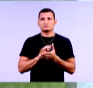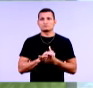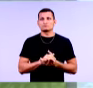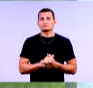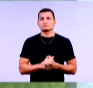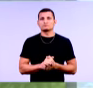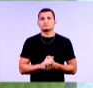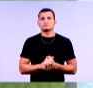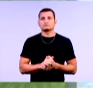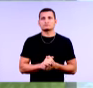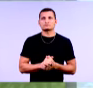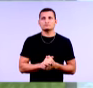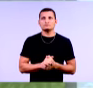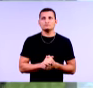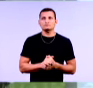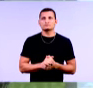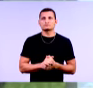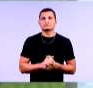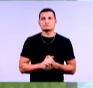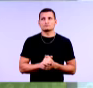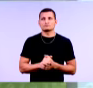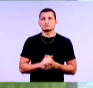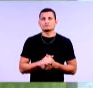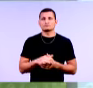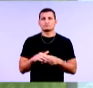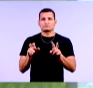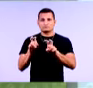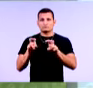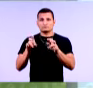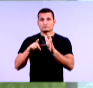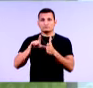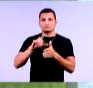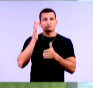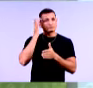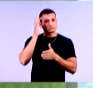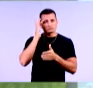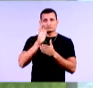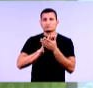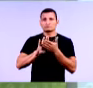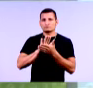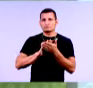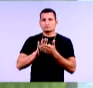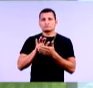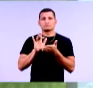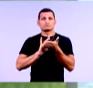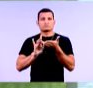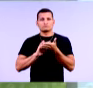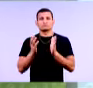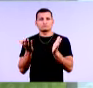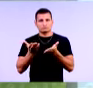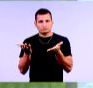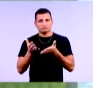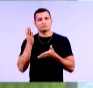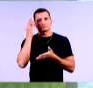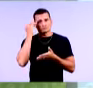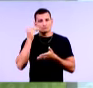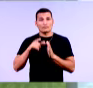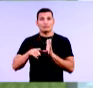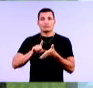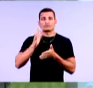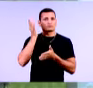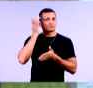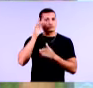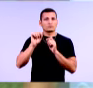Milagrosamente, é tudo milagre, né? Magicamente, o computador que antes não sabia o que era o smartphone, agora ele sabe. Antigamente ele não sabia o que era o notebook, agora ele